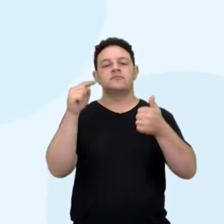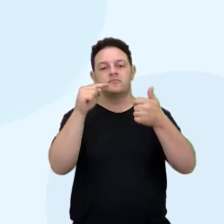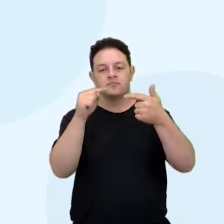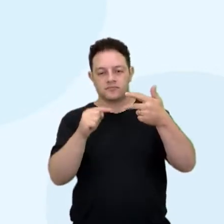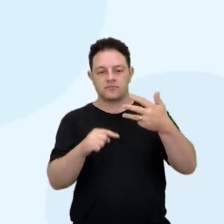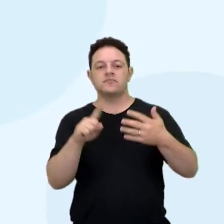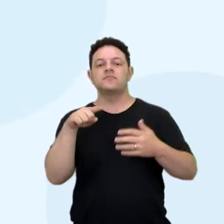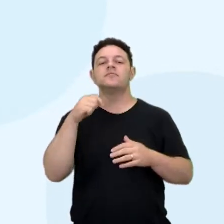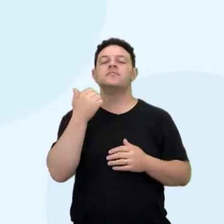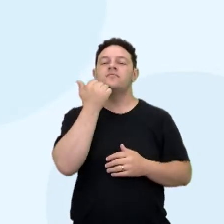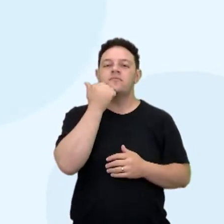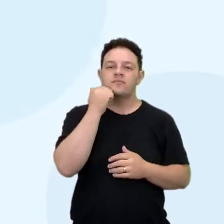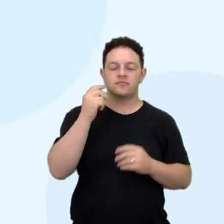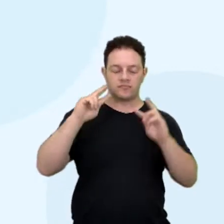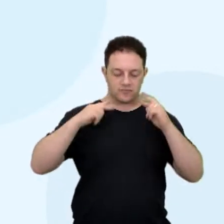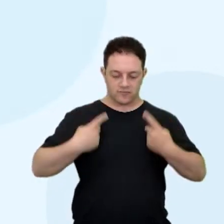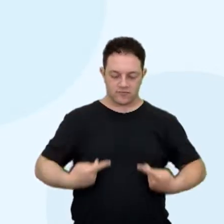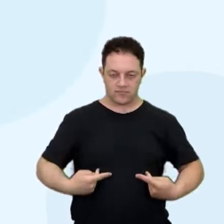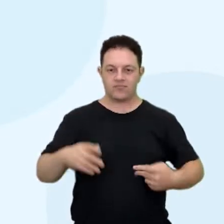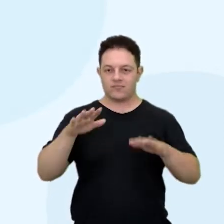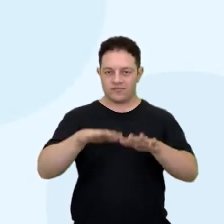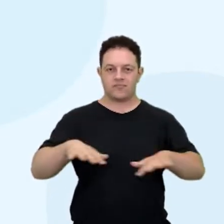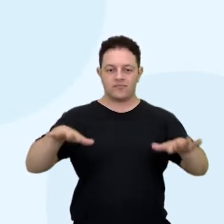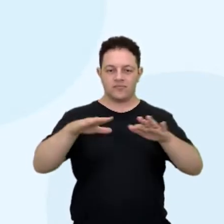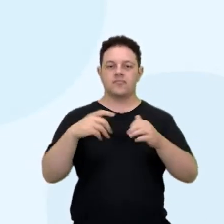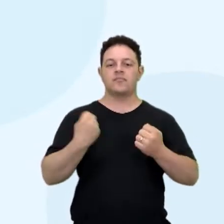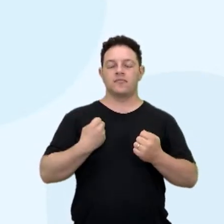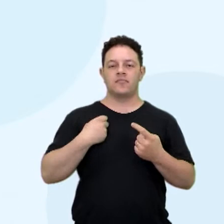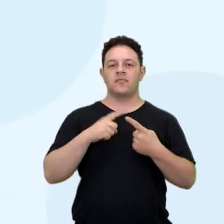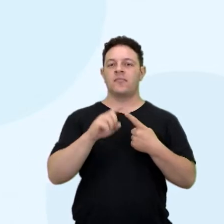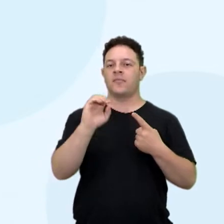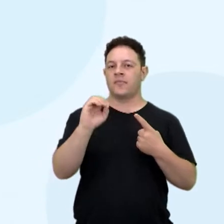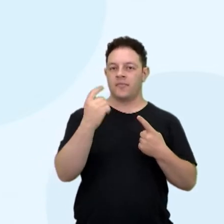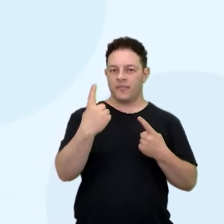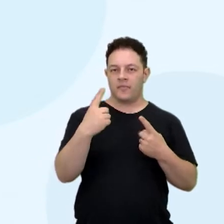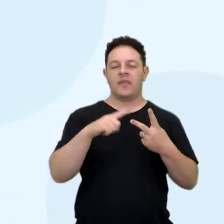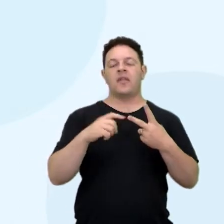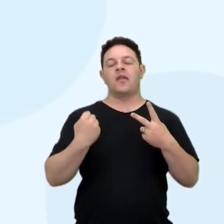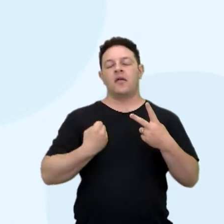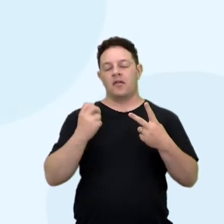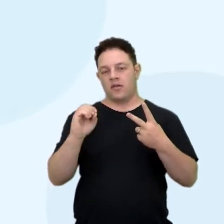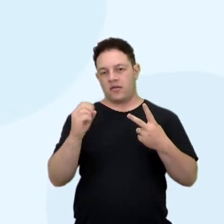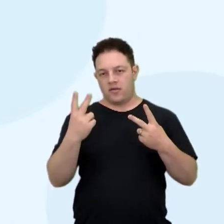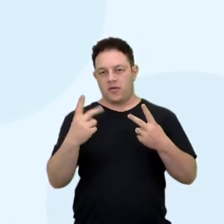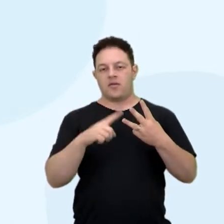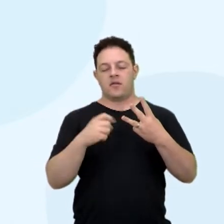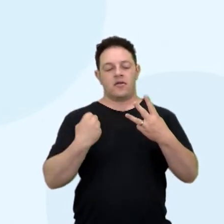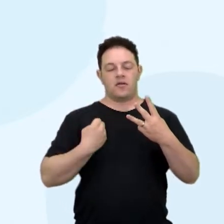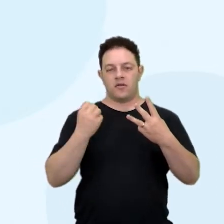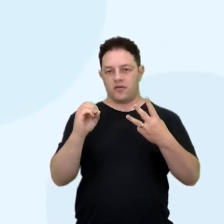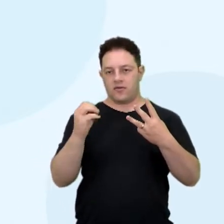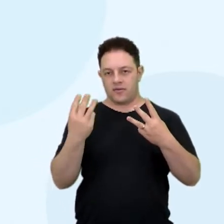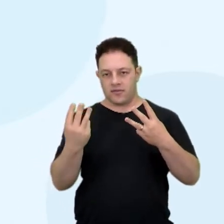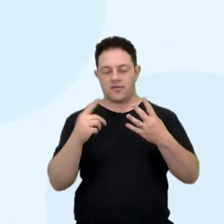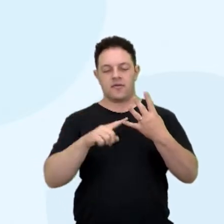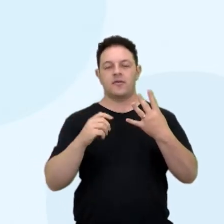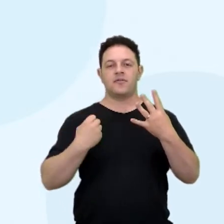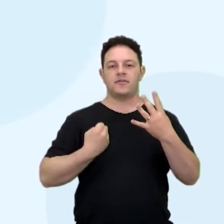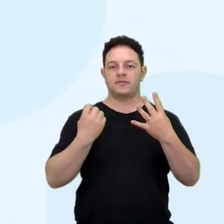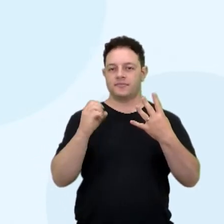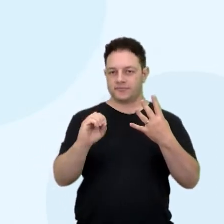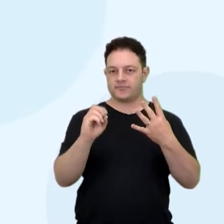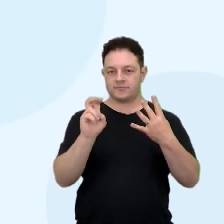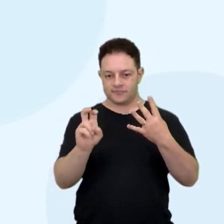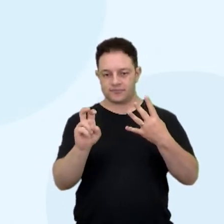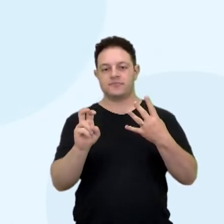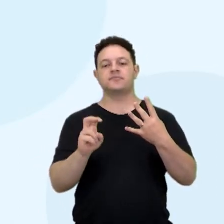humanas sociais aplicadas, as habilidades 01, 02, 03, 04,